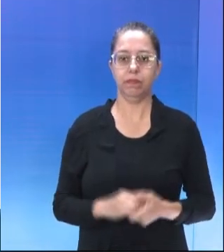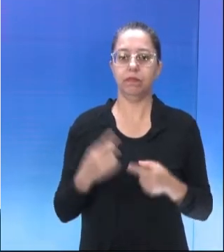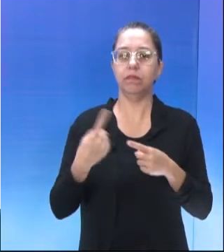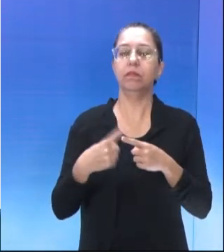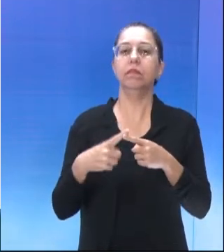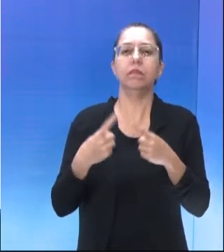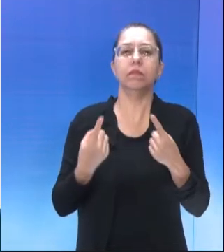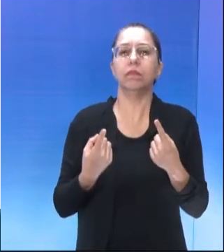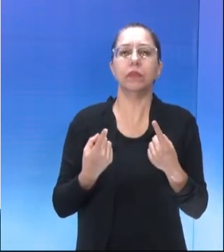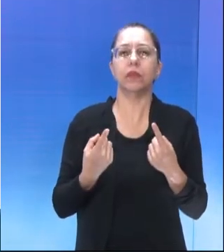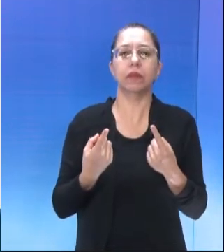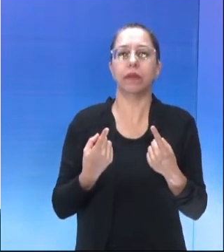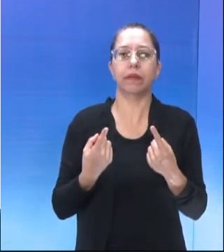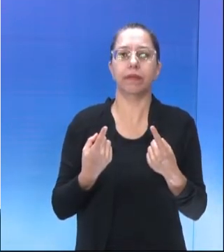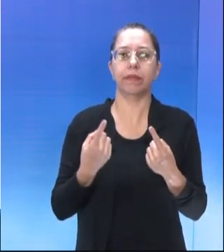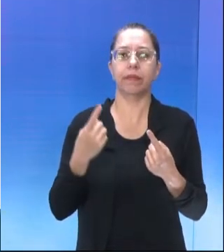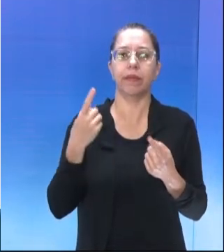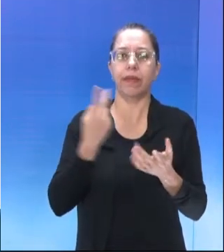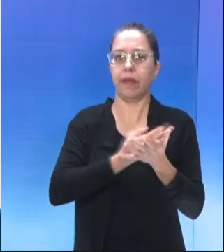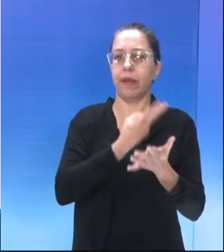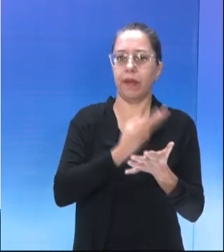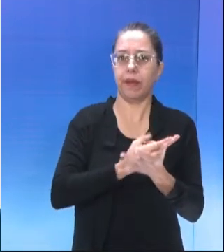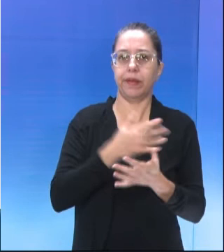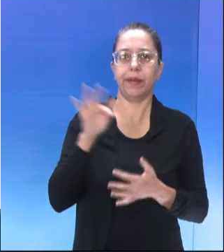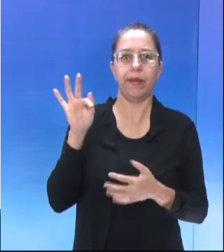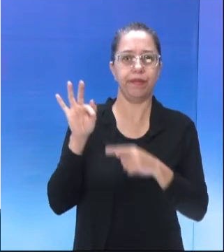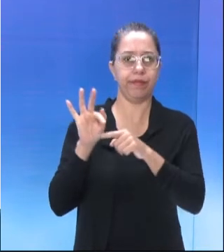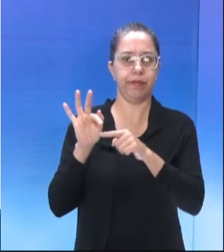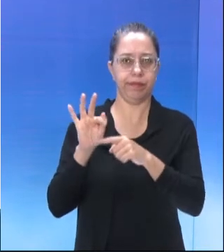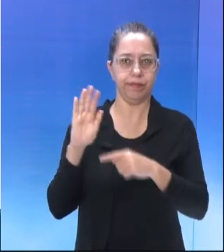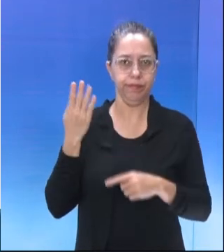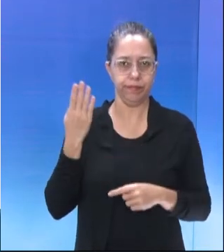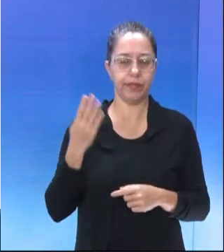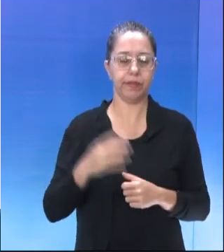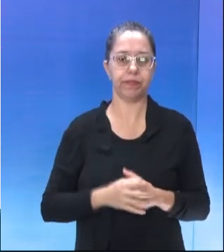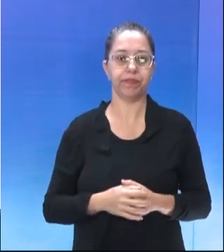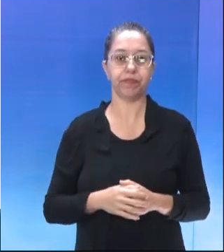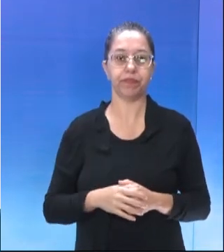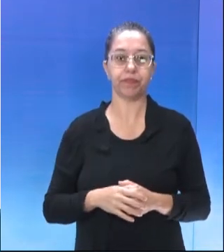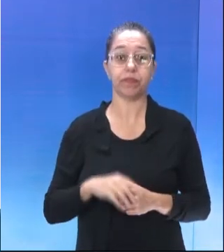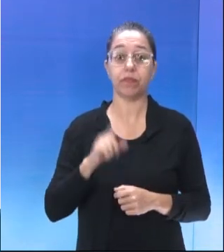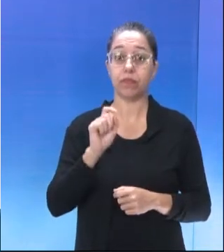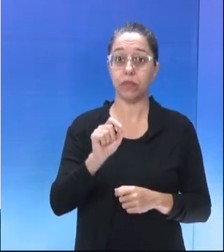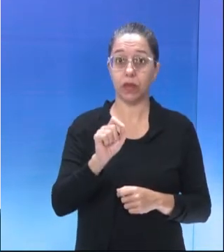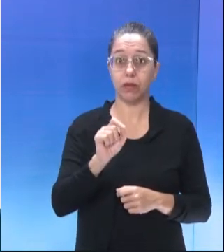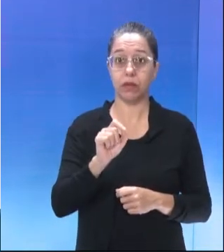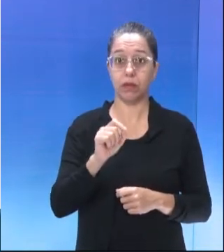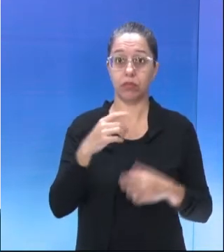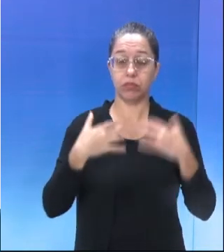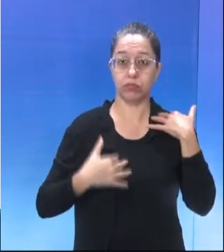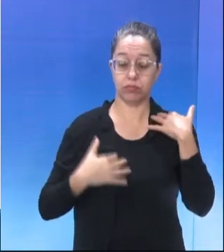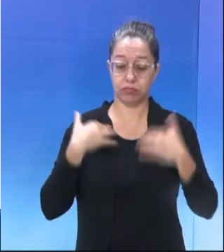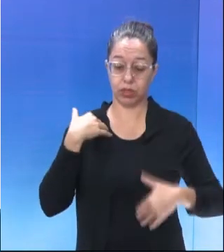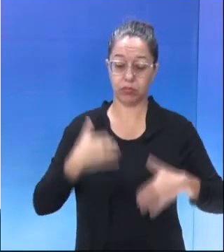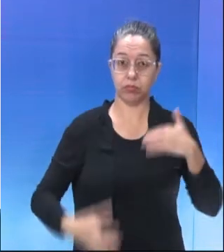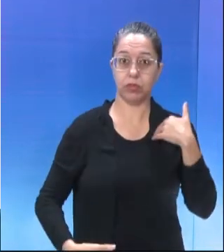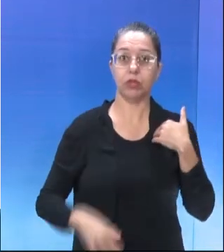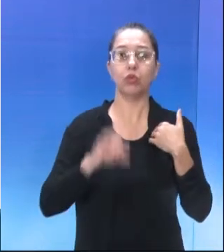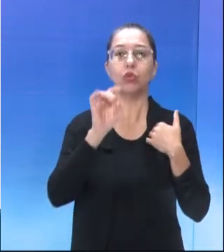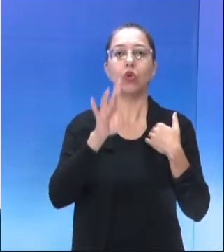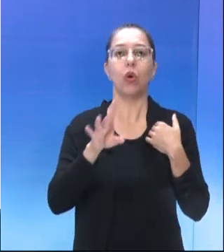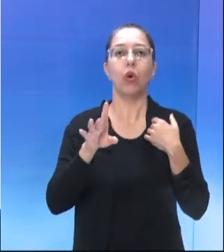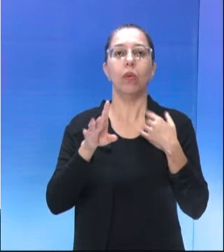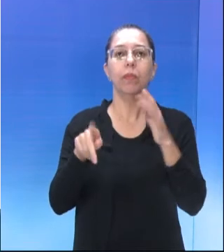falsa? Por que ela é um distrator? Porque glândula sudorípara só está presente em mamíferos. E